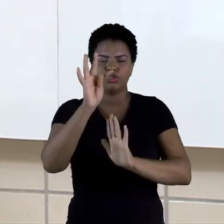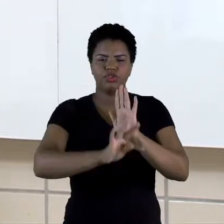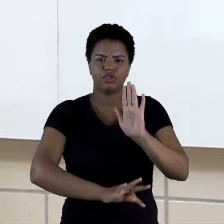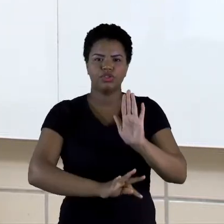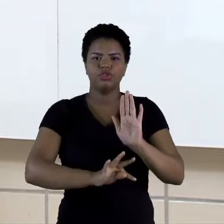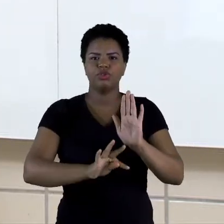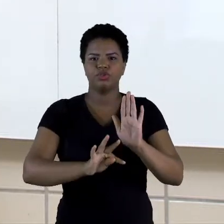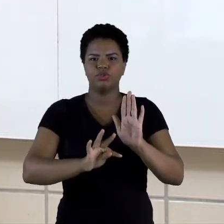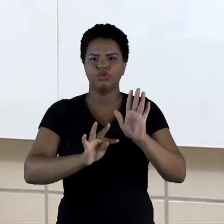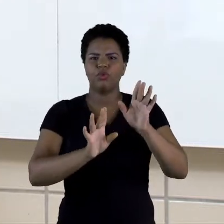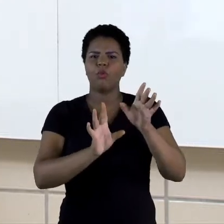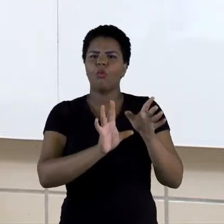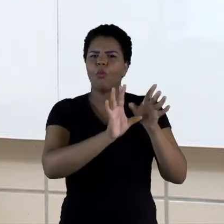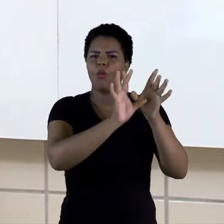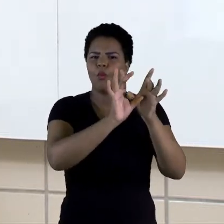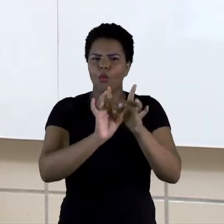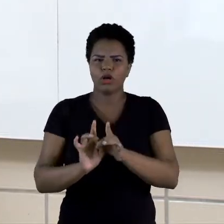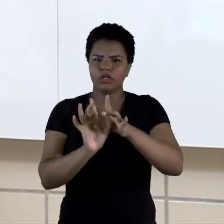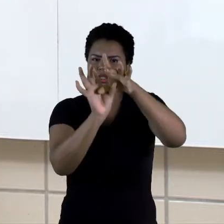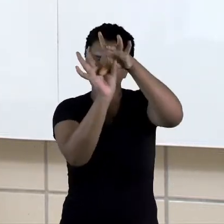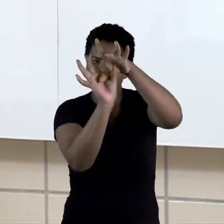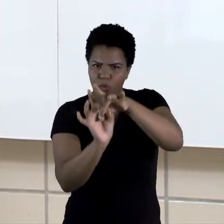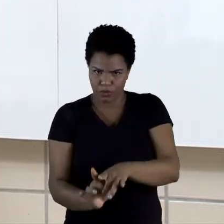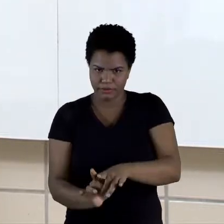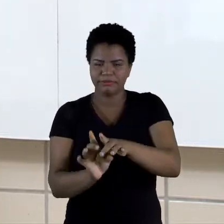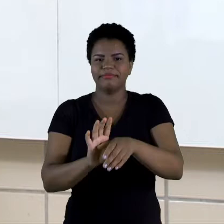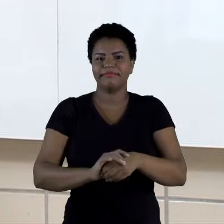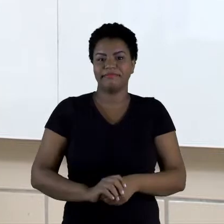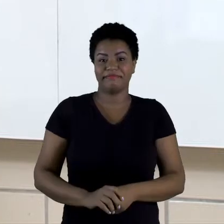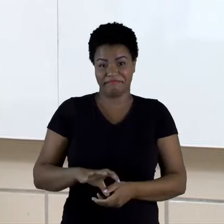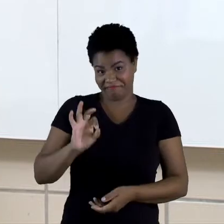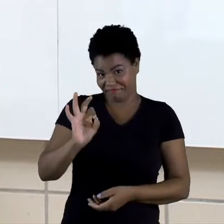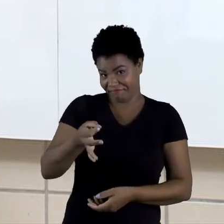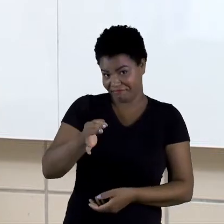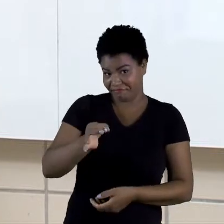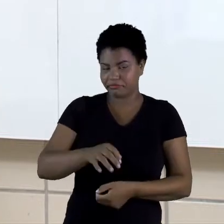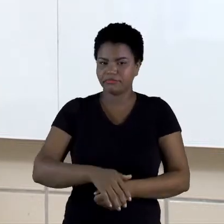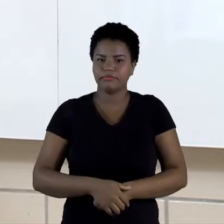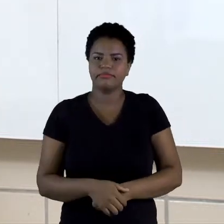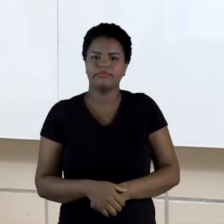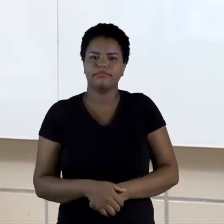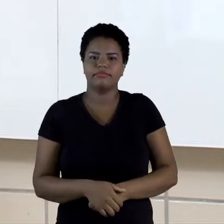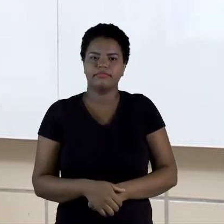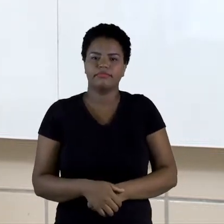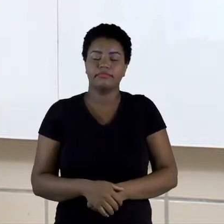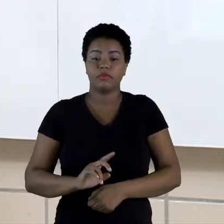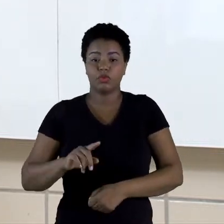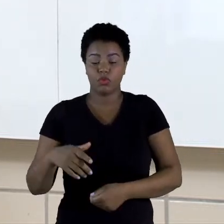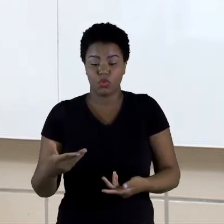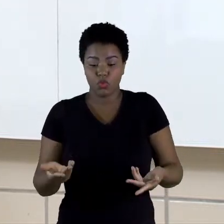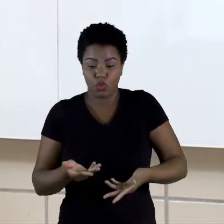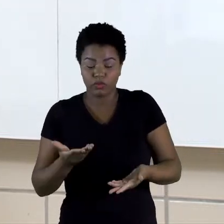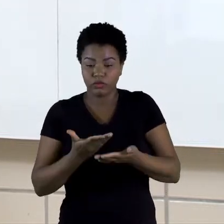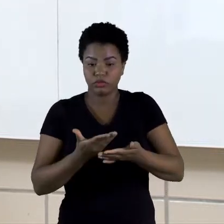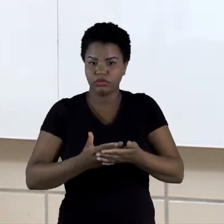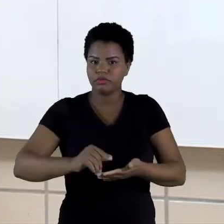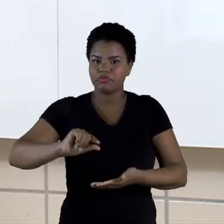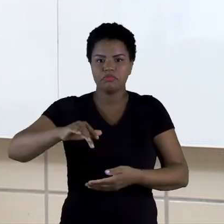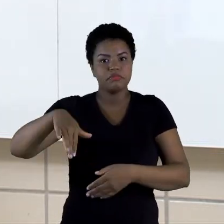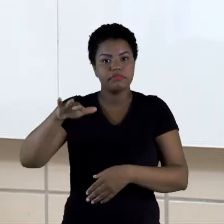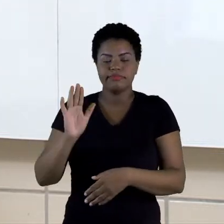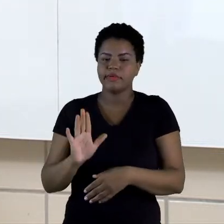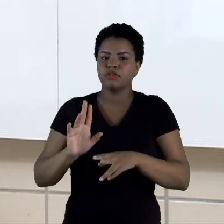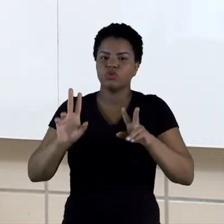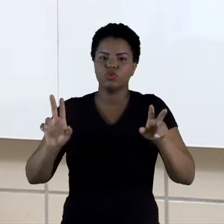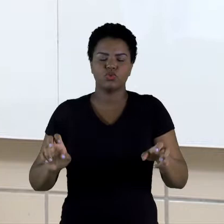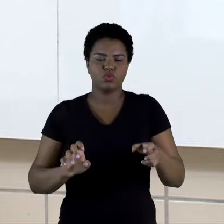com coesão, com coerência, não é assim? Hoje vamos estudar um pouquinho mais sobre as conjunções,